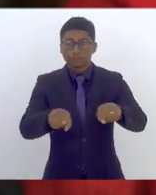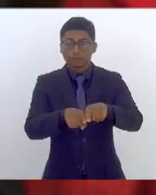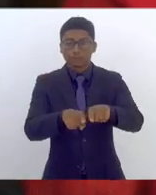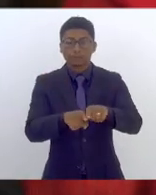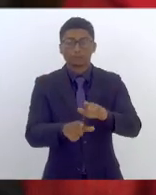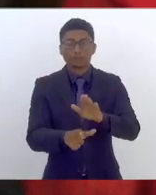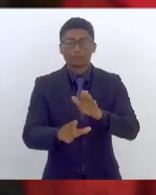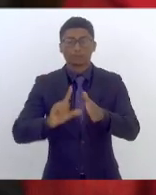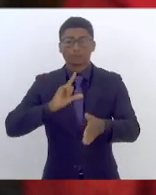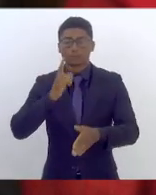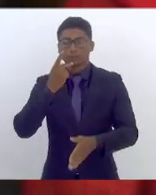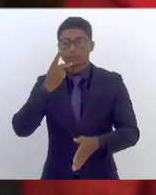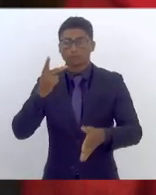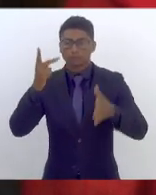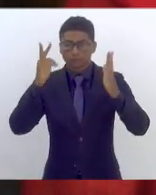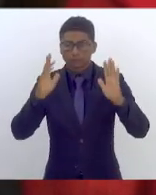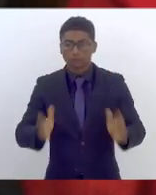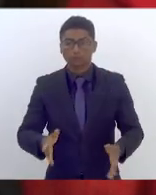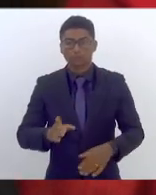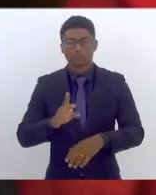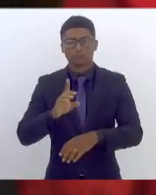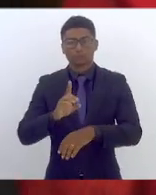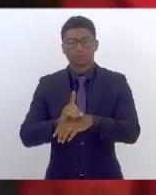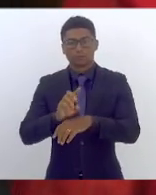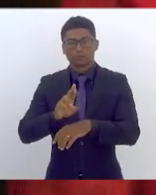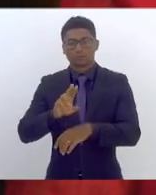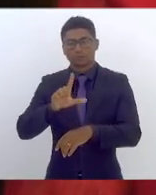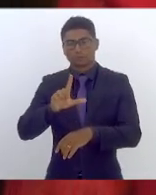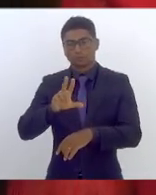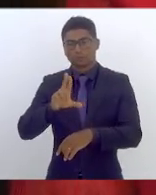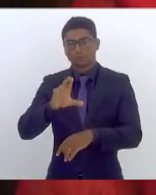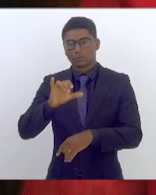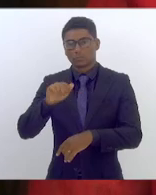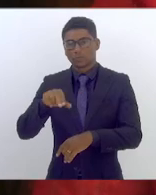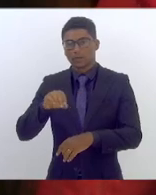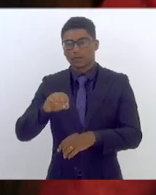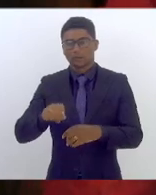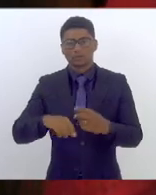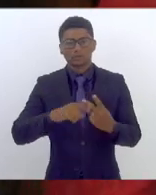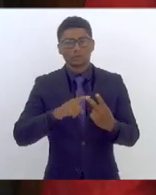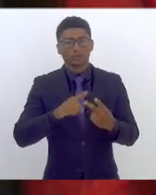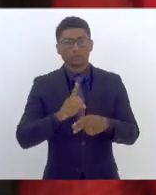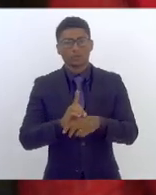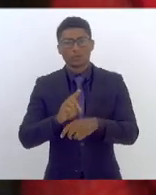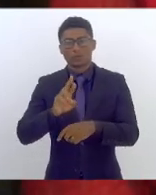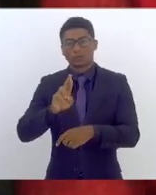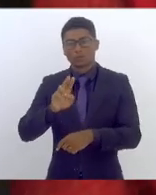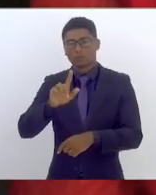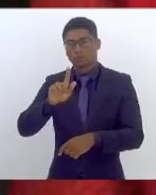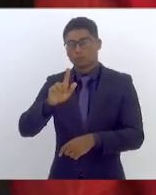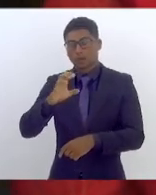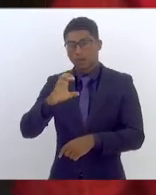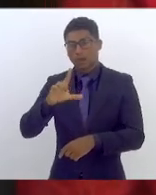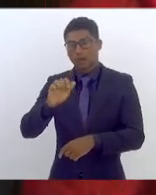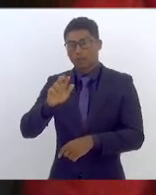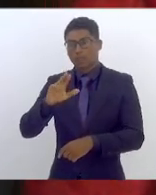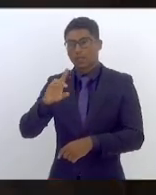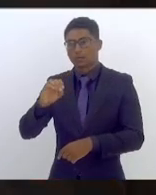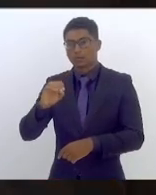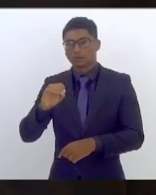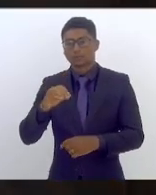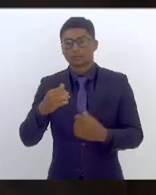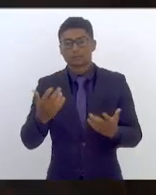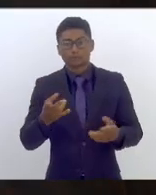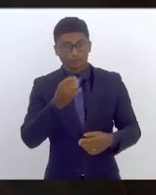para os outros ocupantes doutor Luciano Matos Pinheiro né que a passagem por esses cargos de destaque